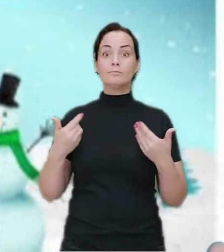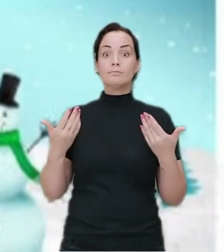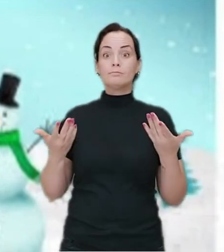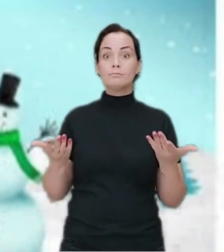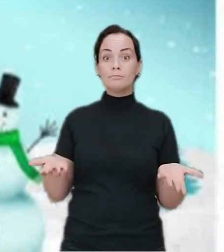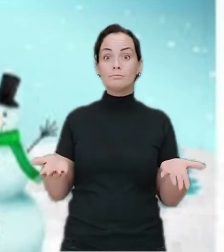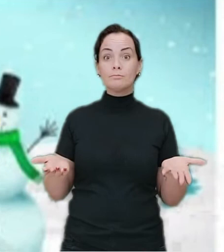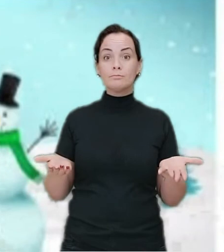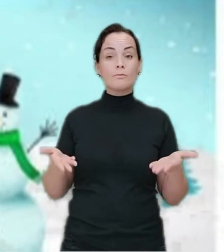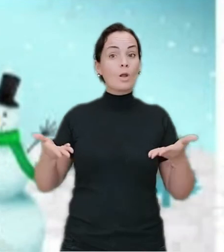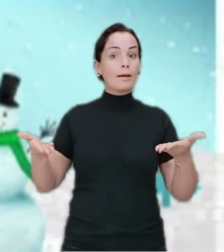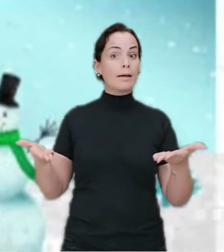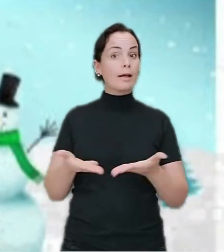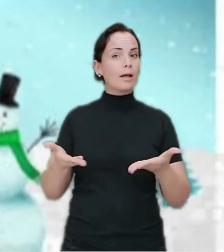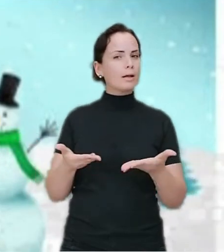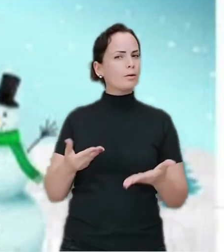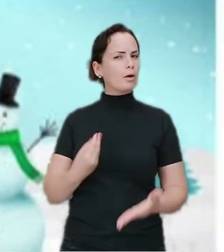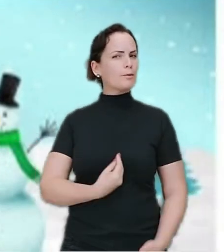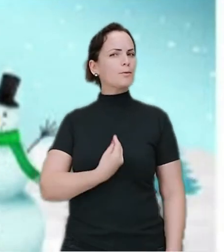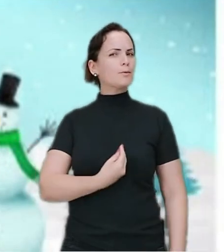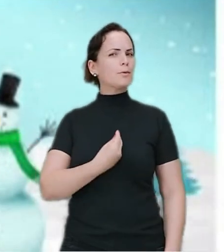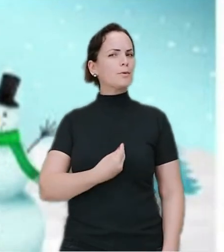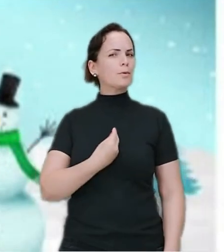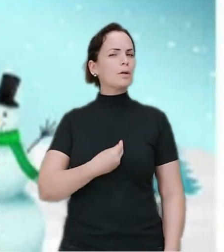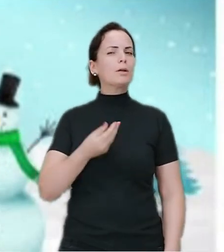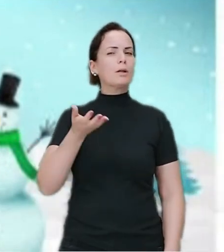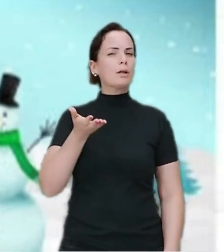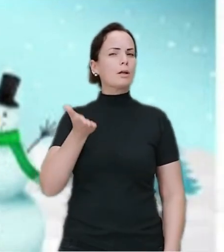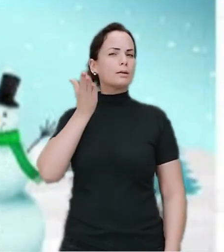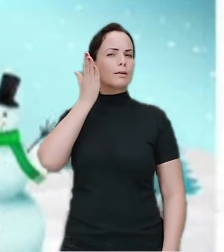the year nós estamos agora? Quero ver a sua